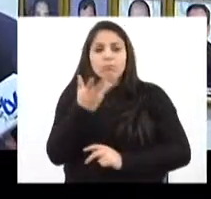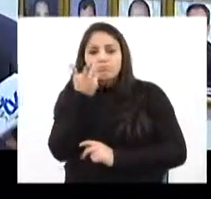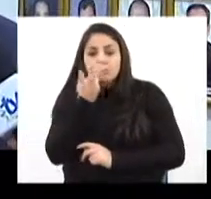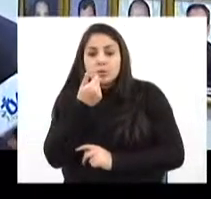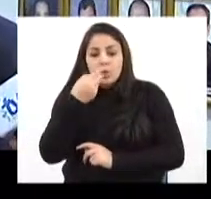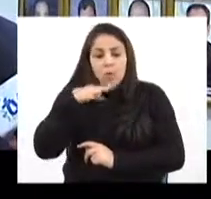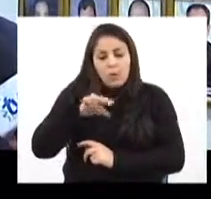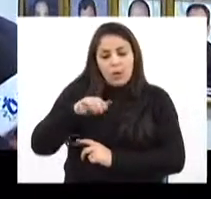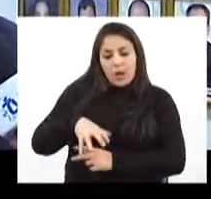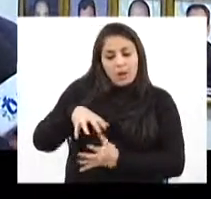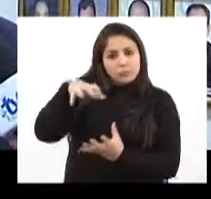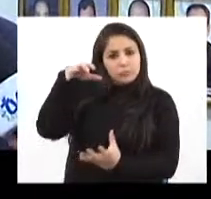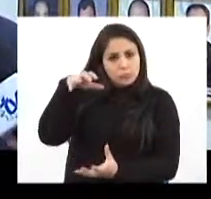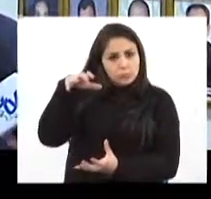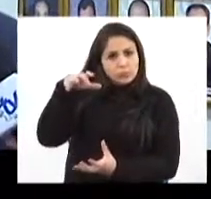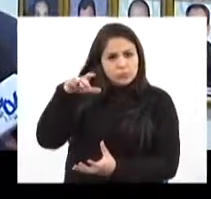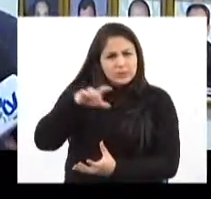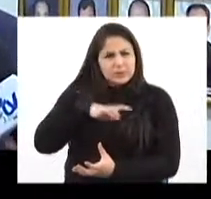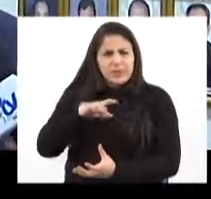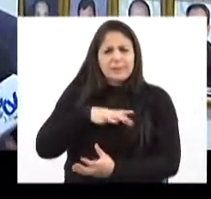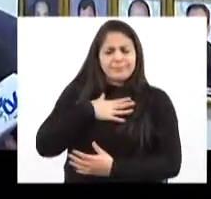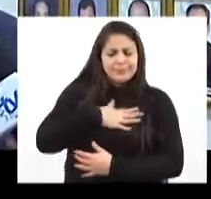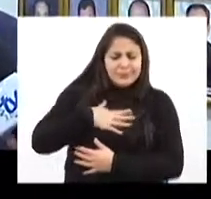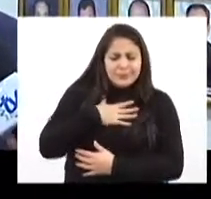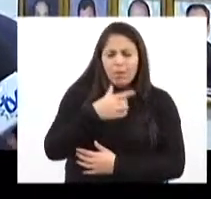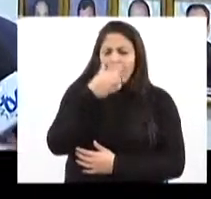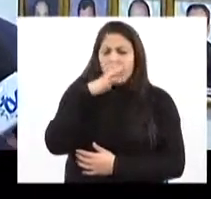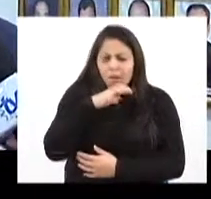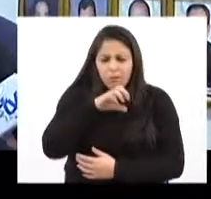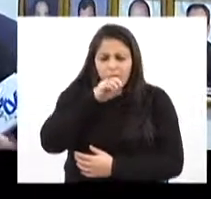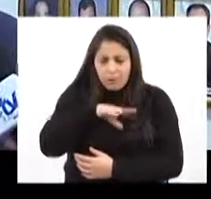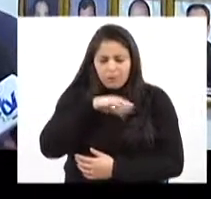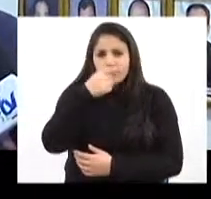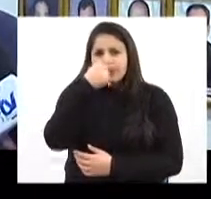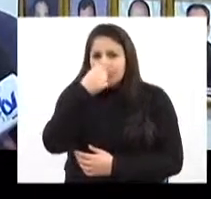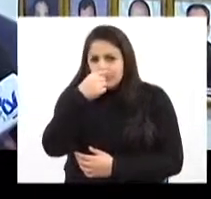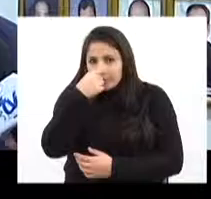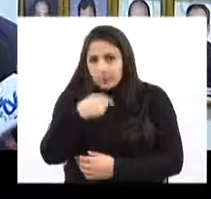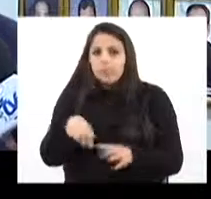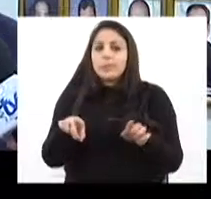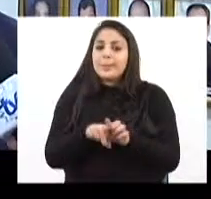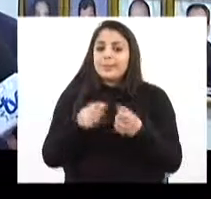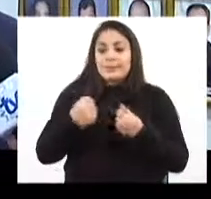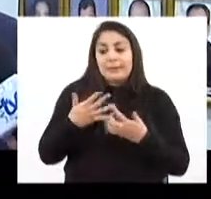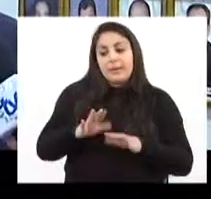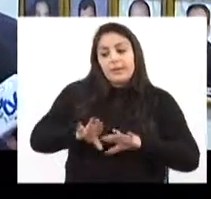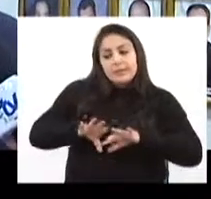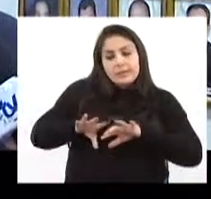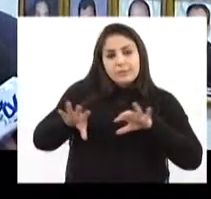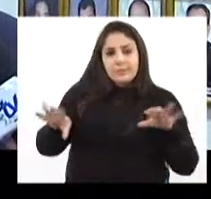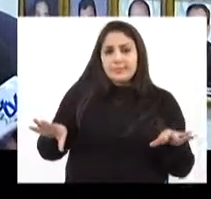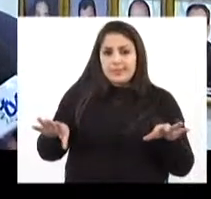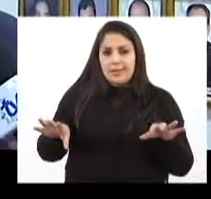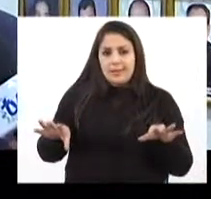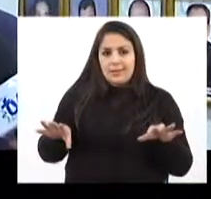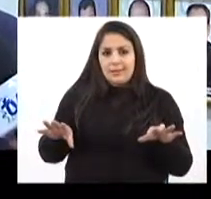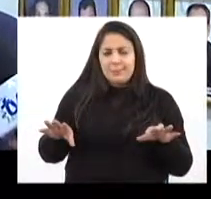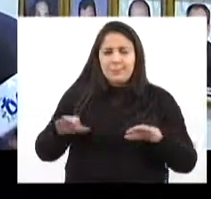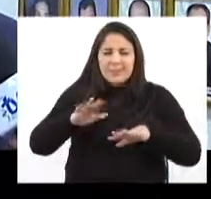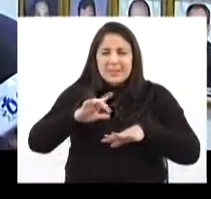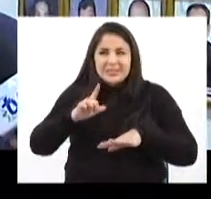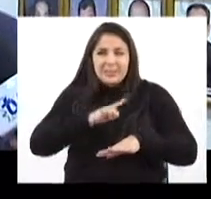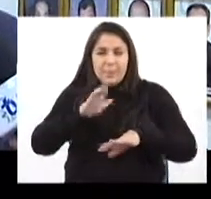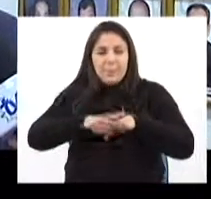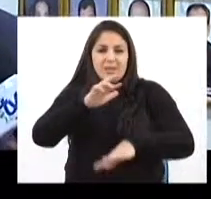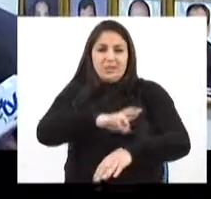pessoa, a criança ou adulto, estiver com sintomas, espirro e tosse, deve ser afastado dos demais, por uma questão